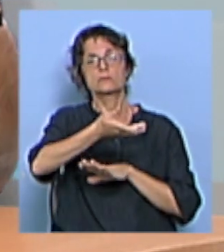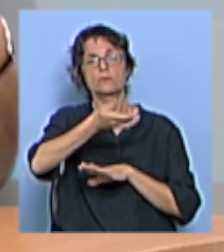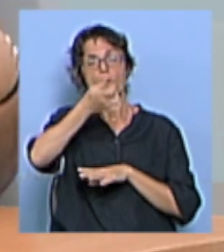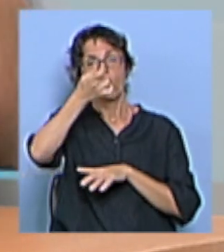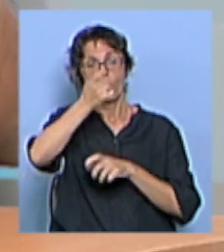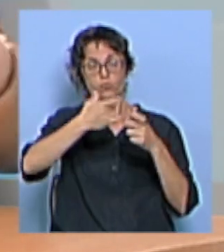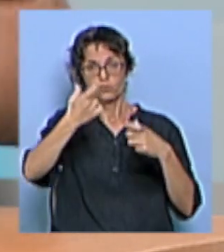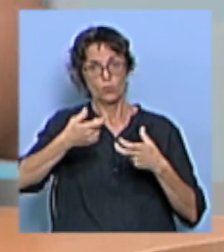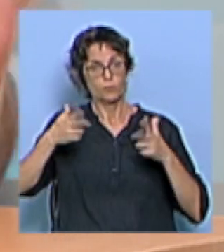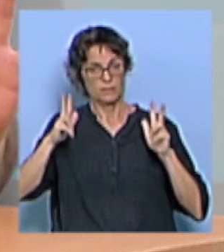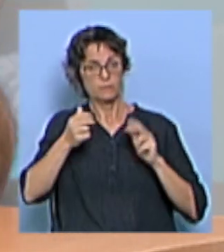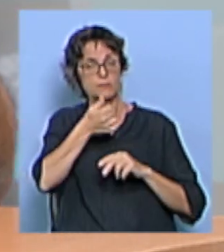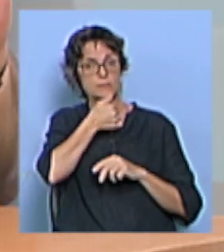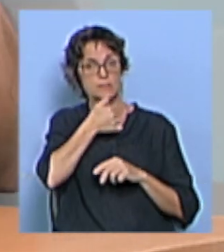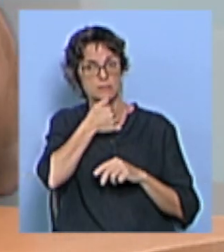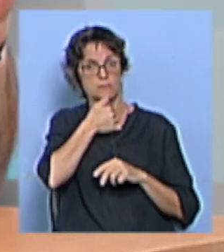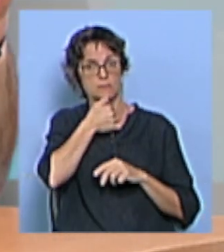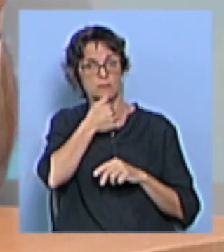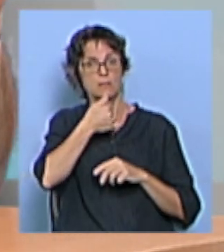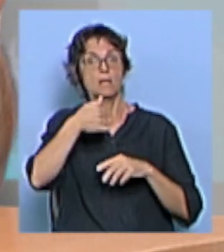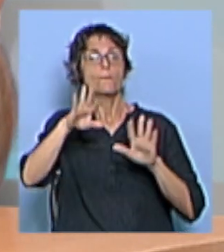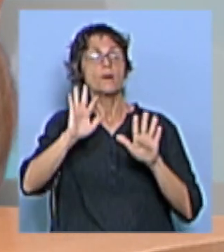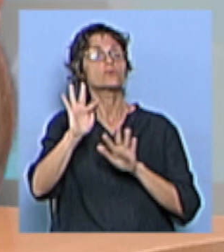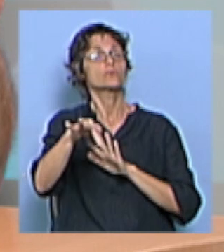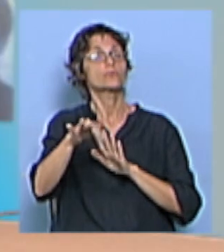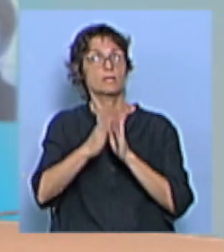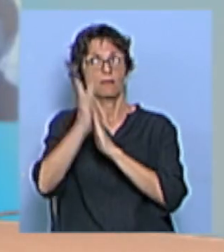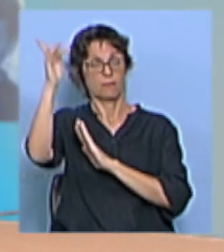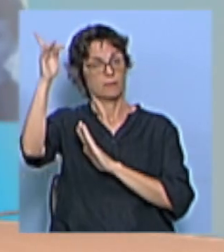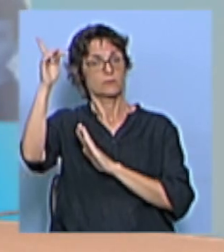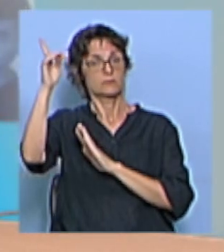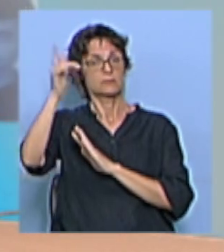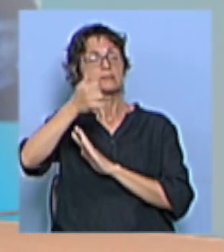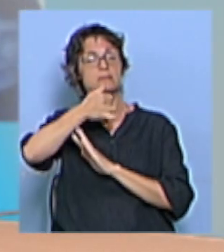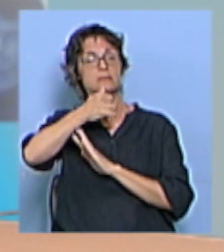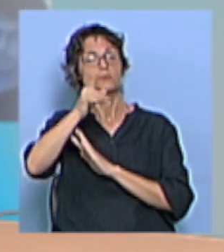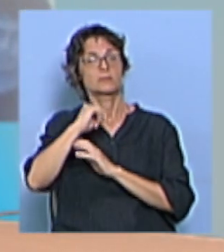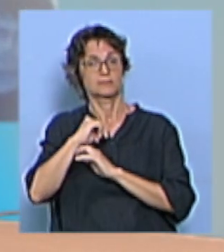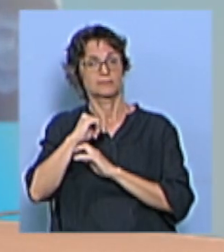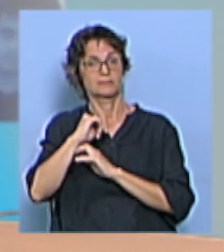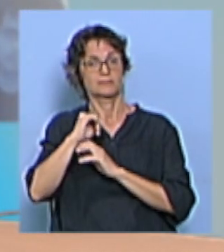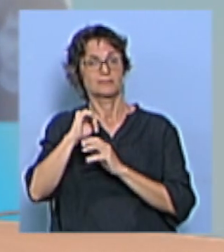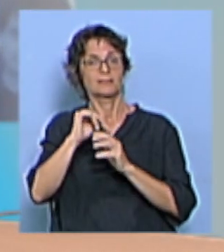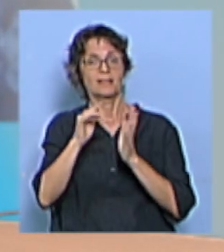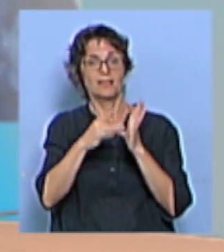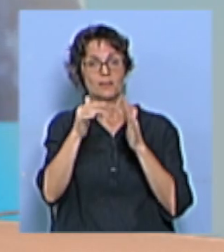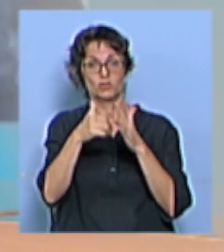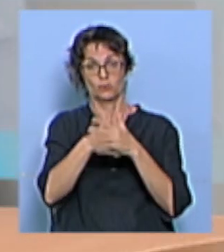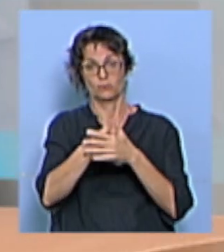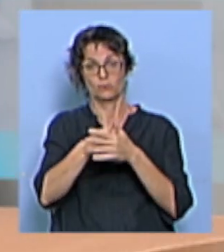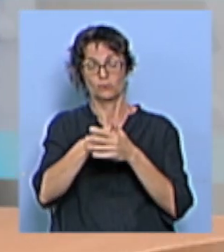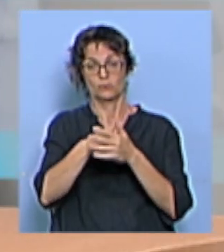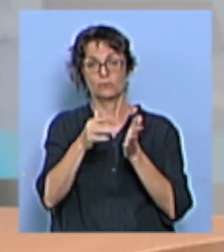dele, ressuscitou Jesus. Porque Deus quer a vida. Trata-se de aquilo que já disse, de não se desviar do seu caminho e do seu